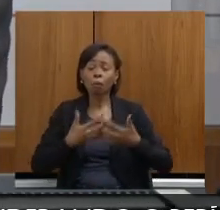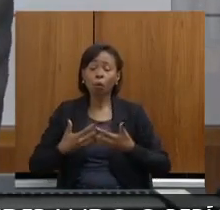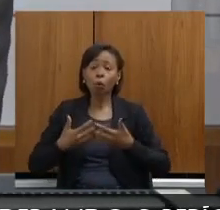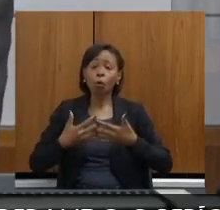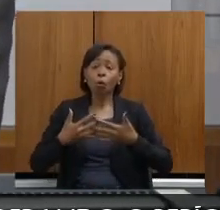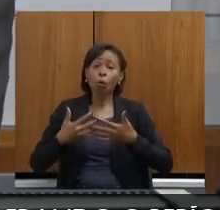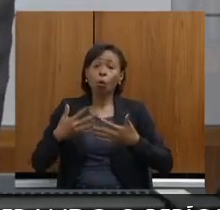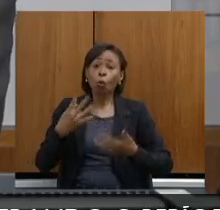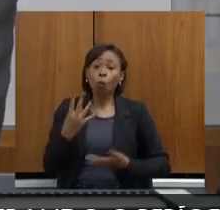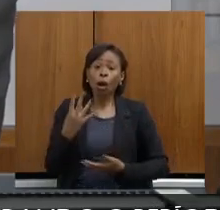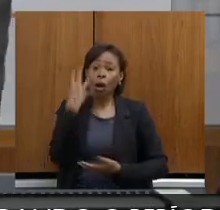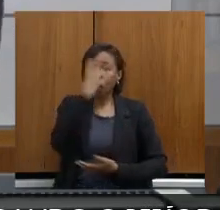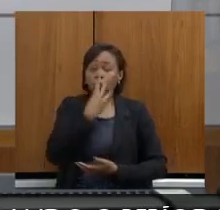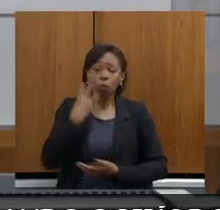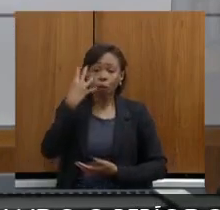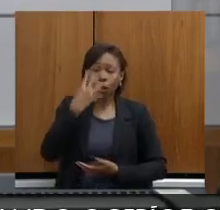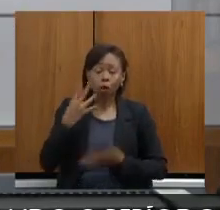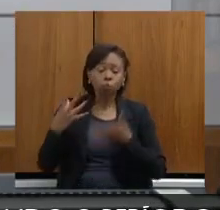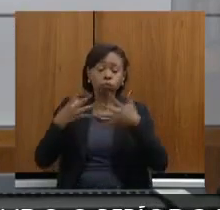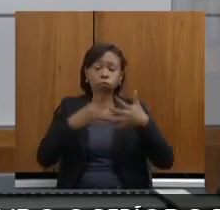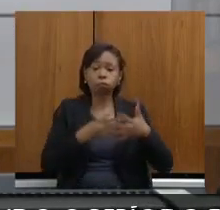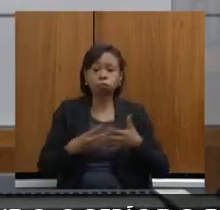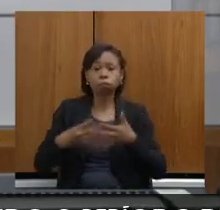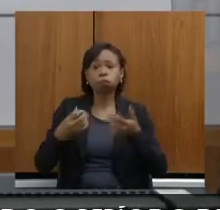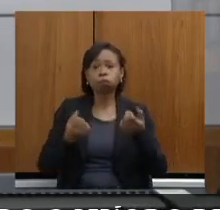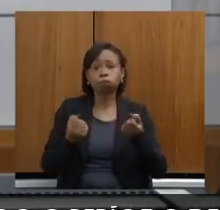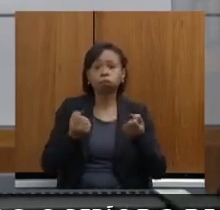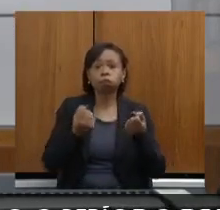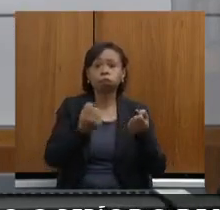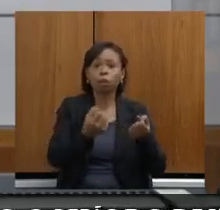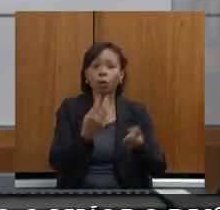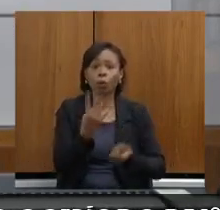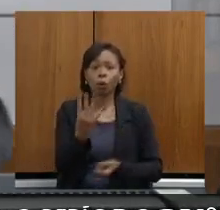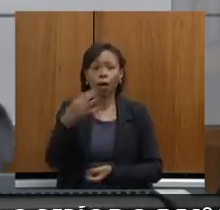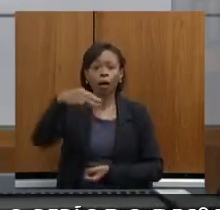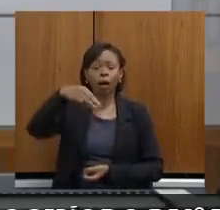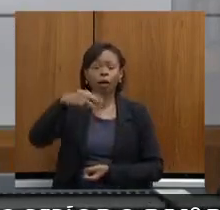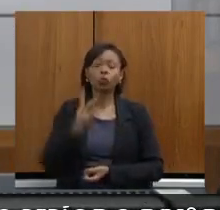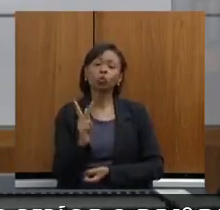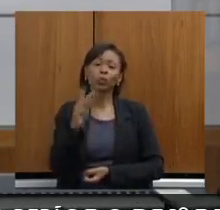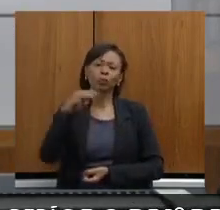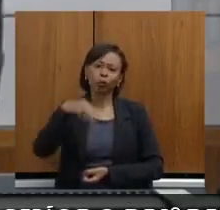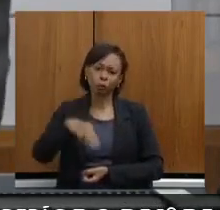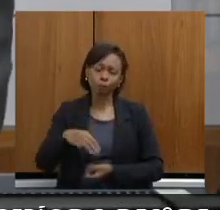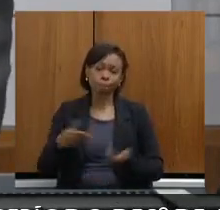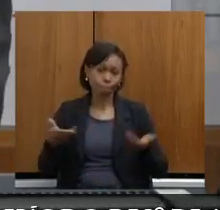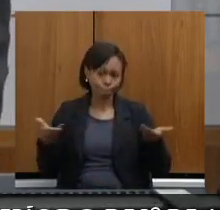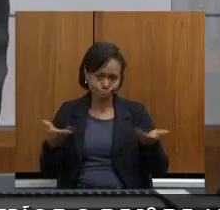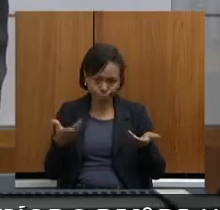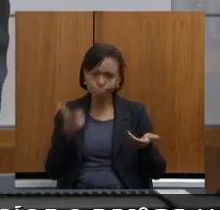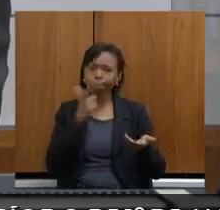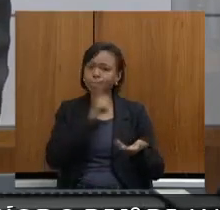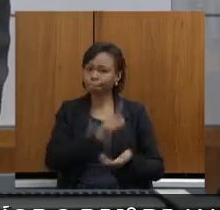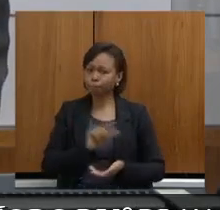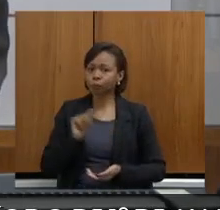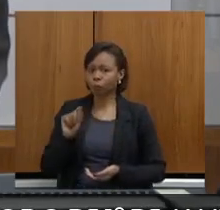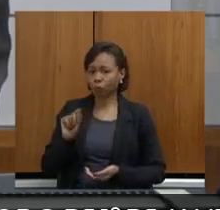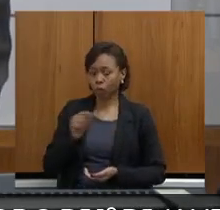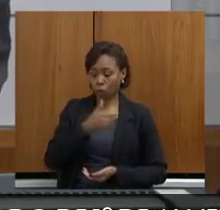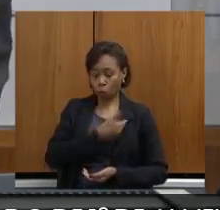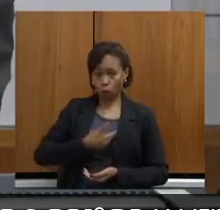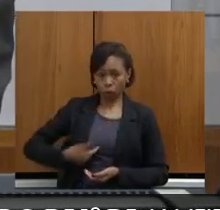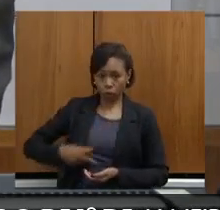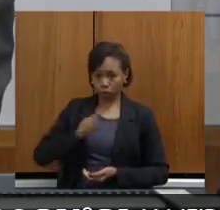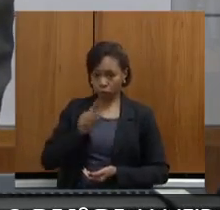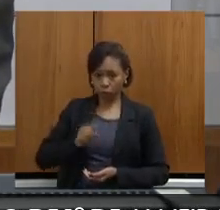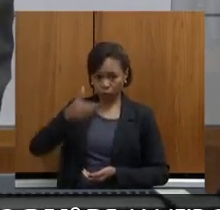e agora conseguimos aí com o governador Zema multissensível que é para que Ele pudesse colocar